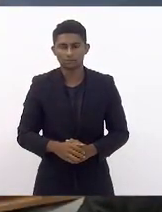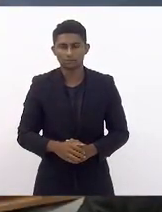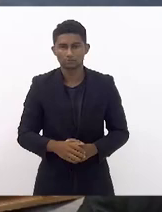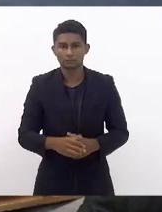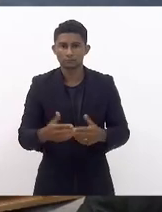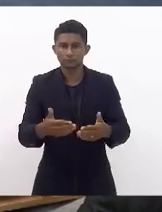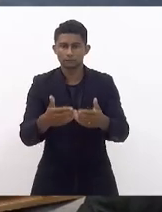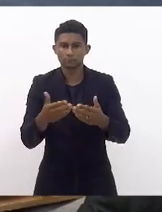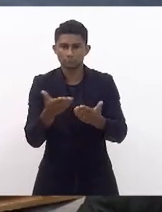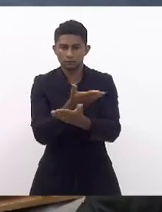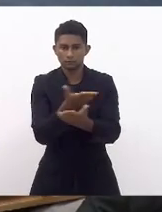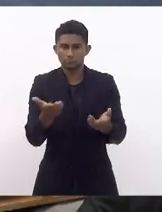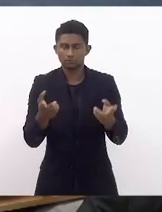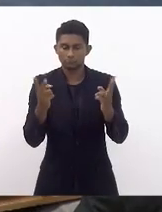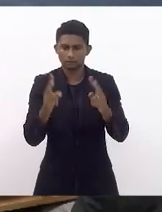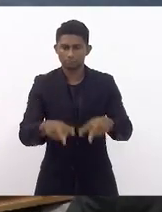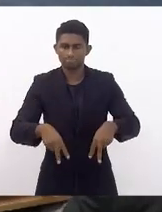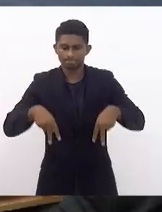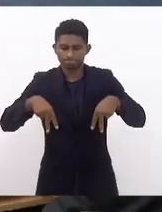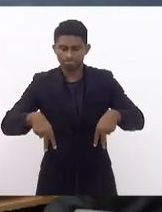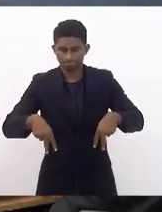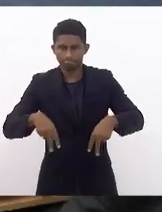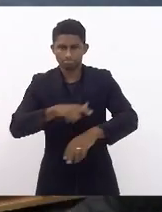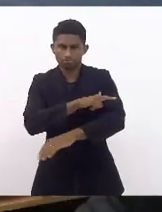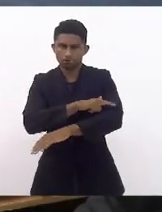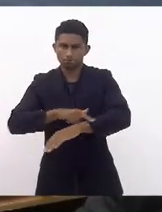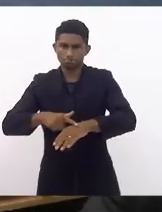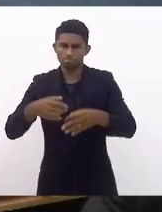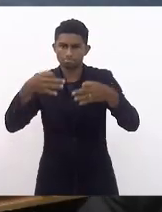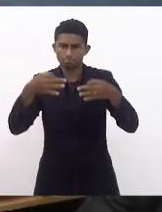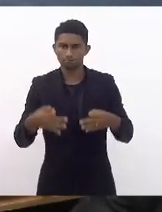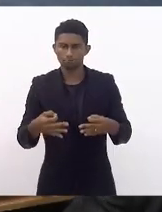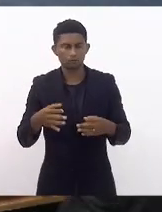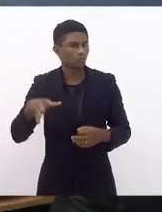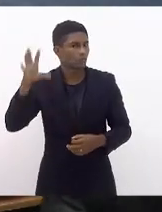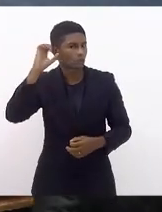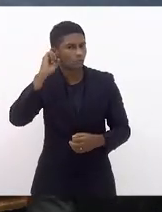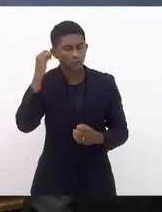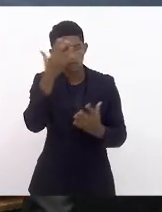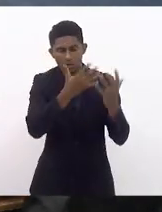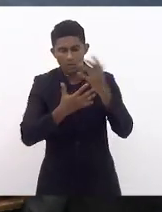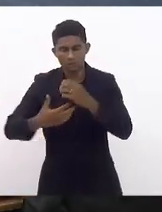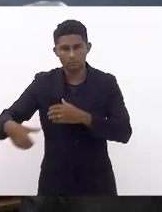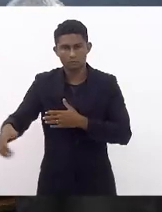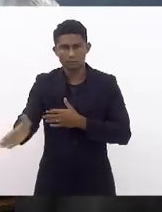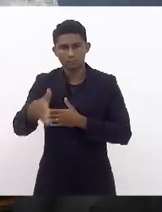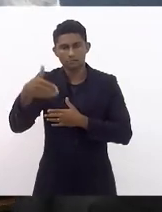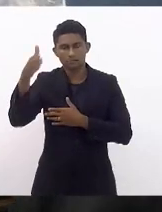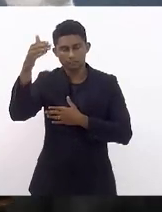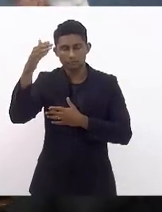Solicito a todos que se coloquem em posição de respeito para ouvirmos o hino nacional brasileiro.